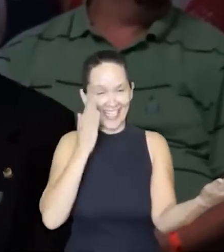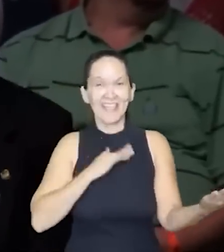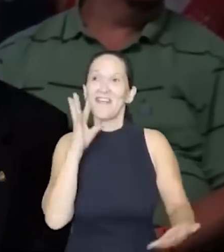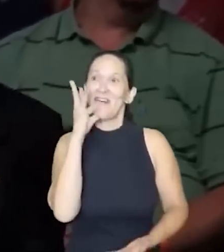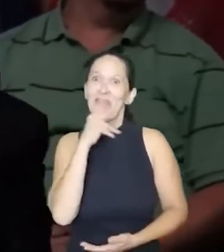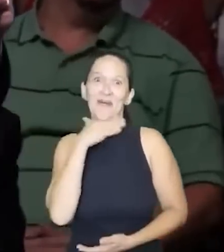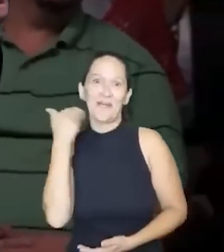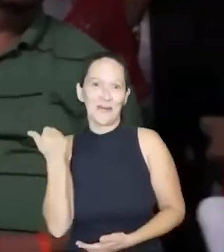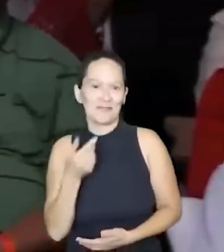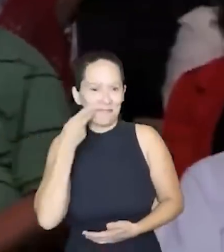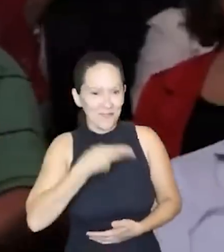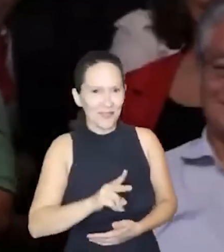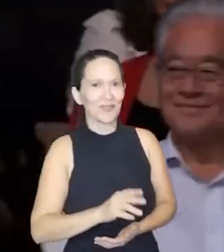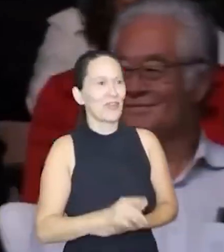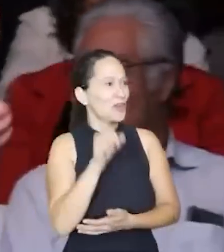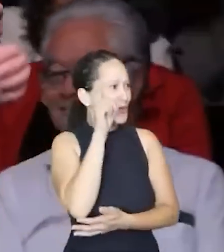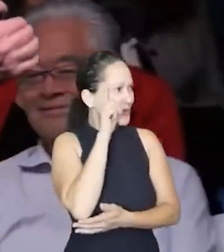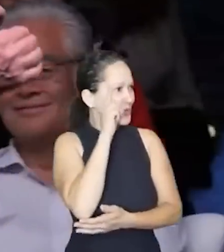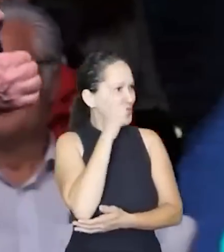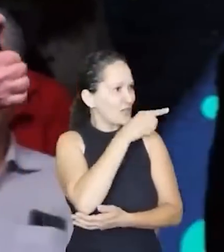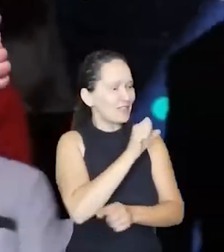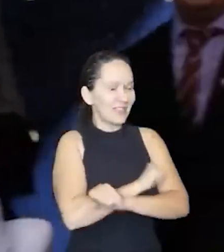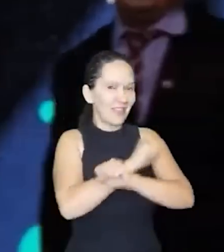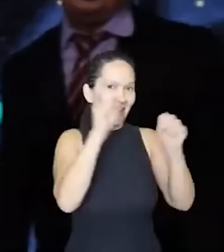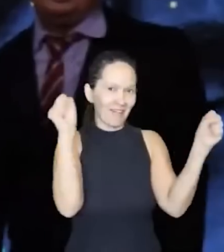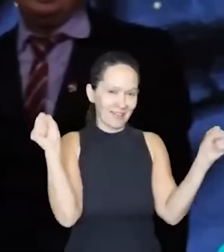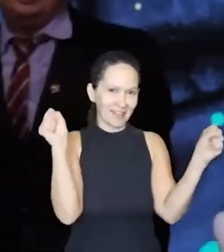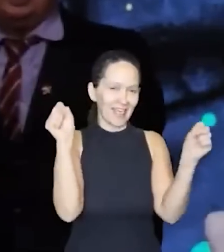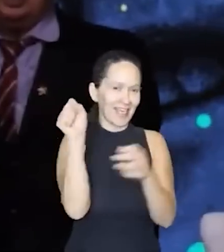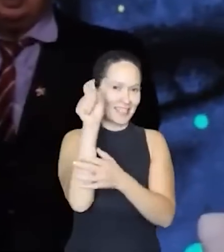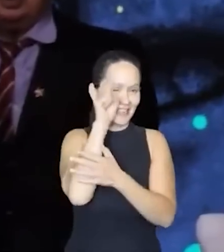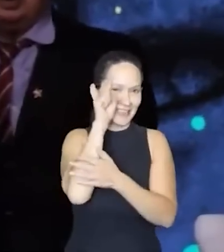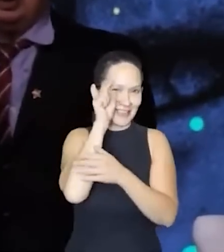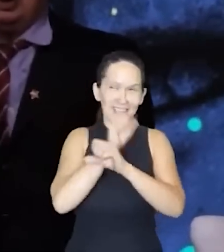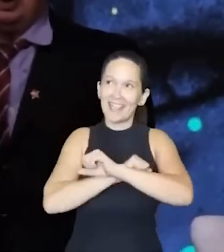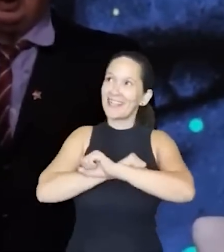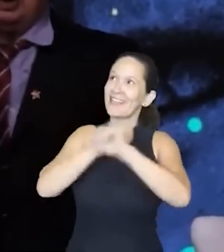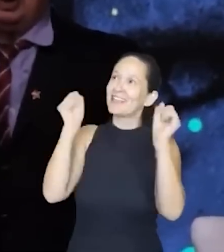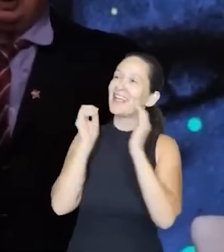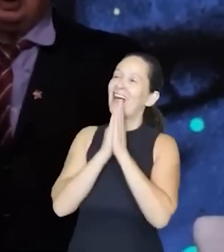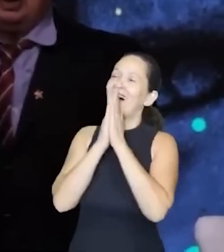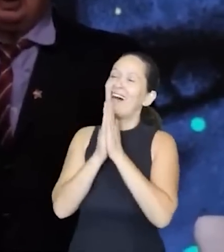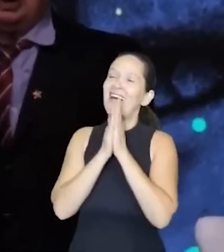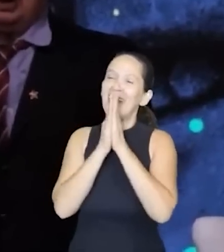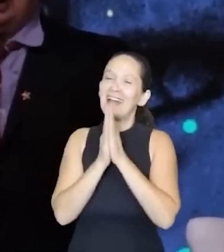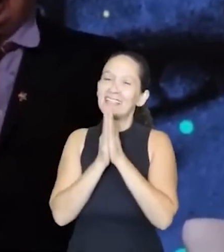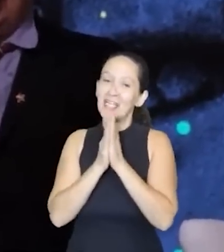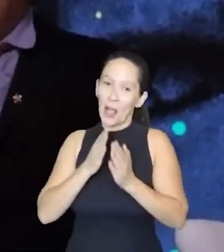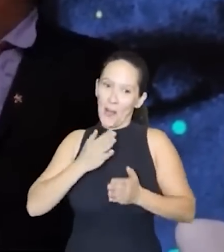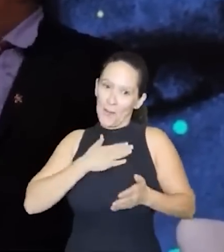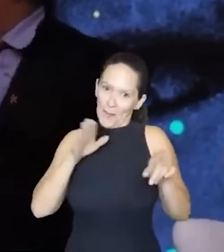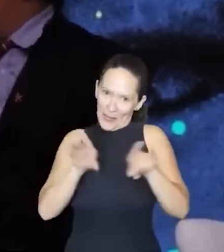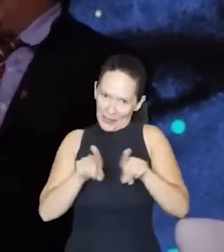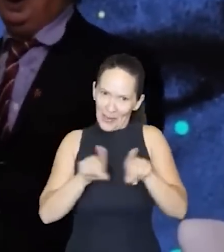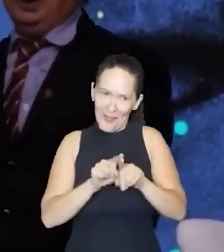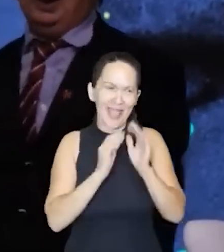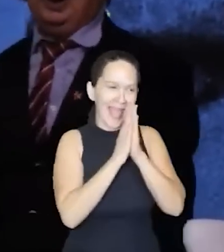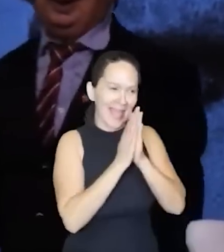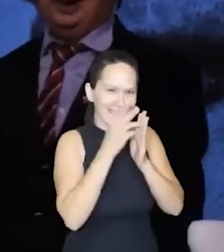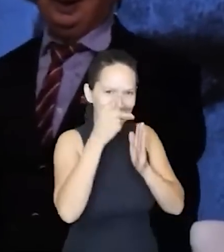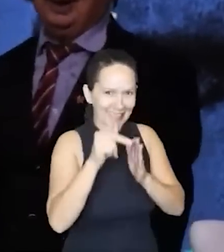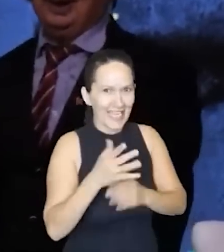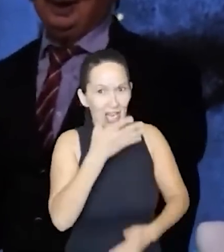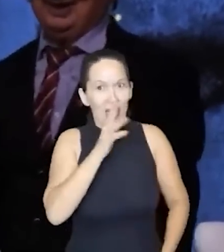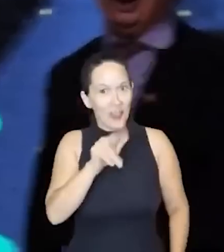Vocês todo dia, quando levantarem, quando fizerem uma rezinha para vocês, não se esqueçam do Lulinha.